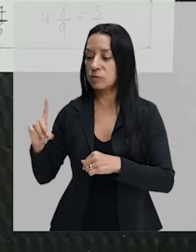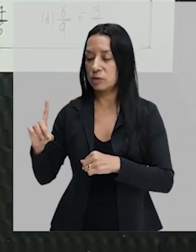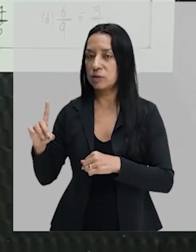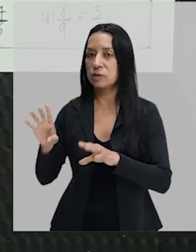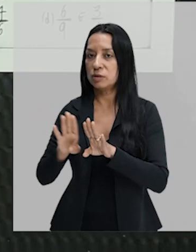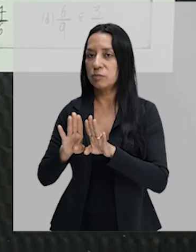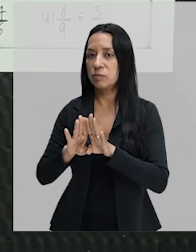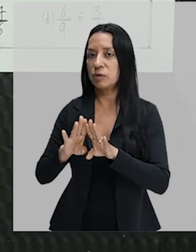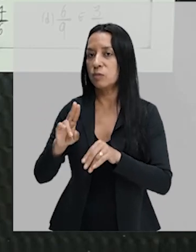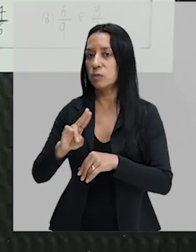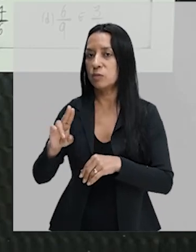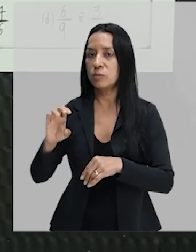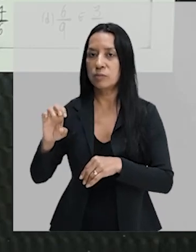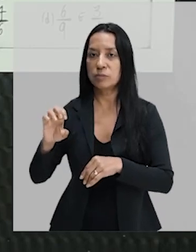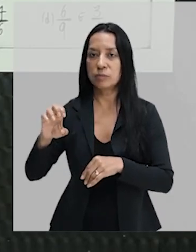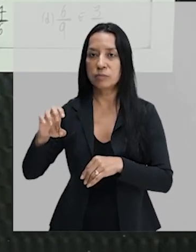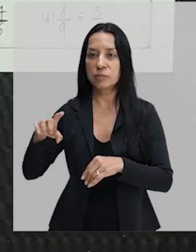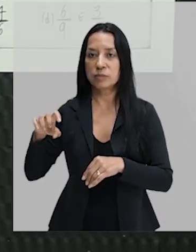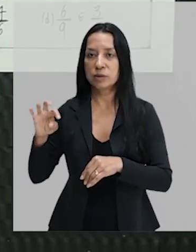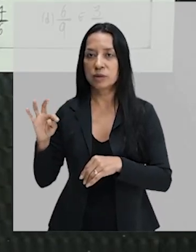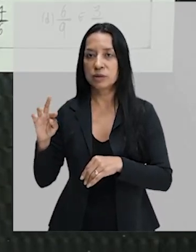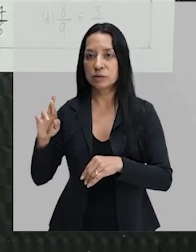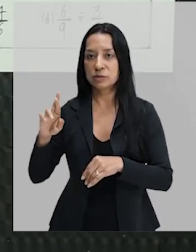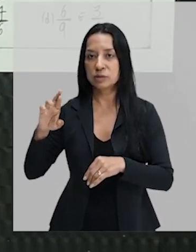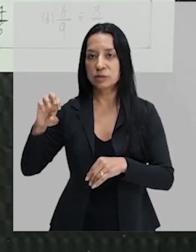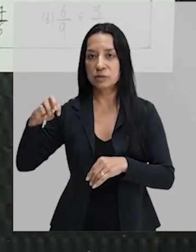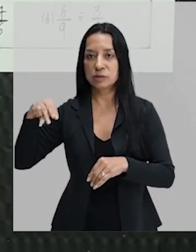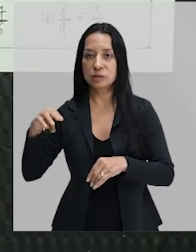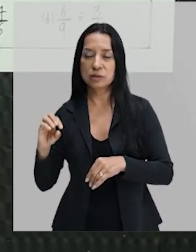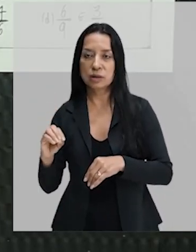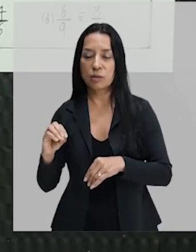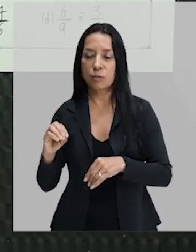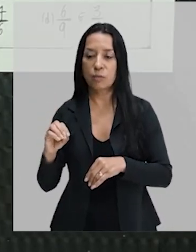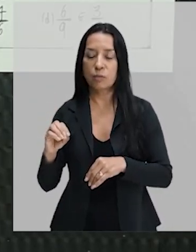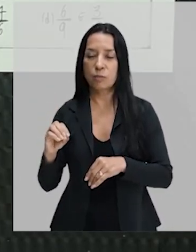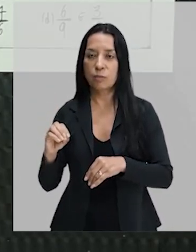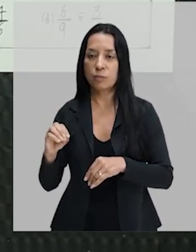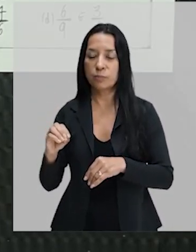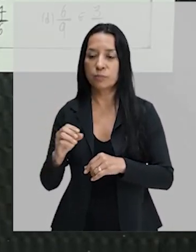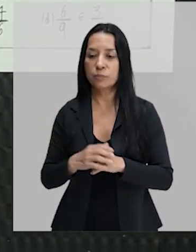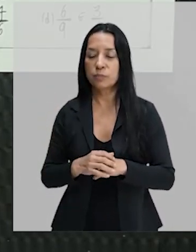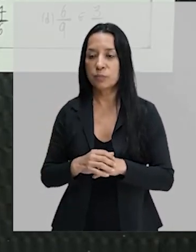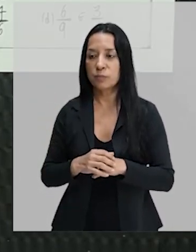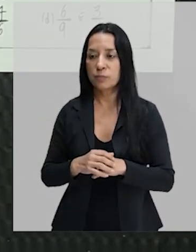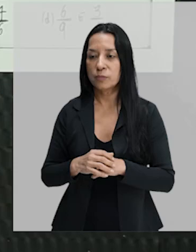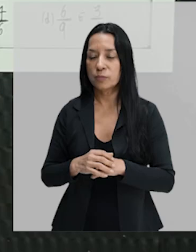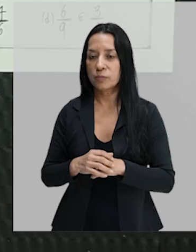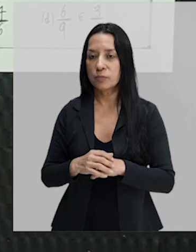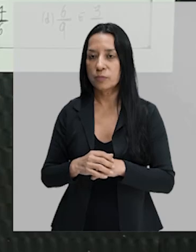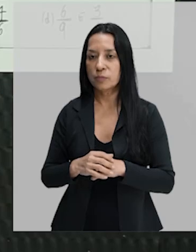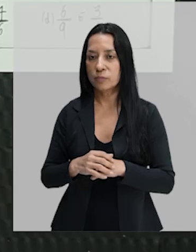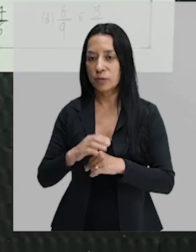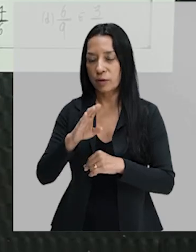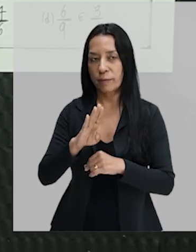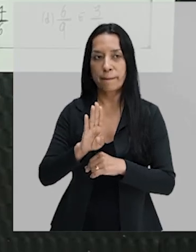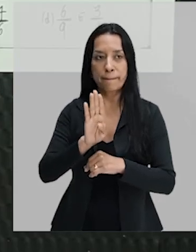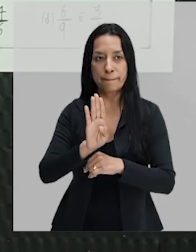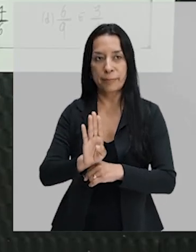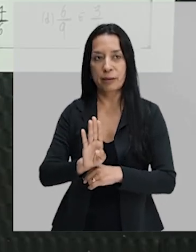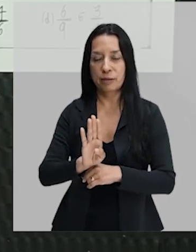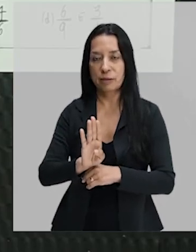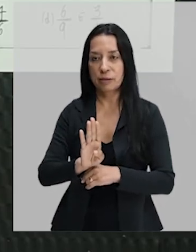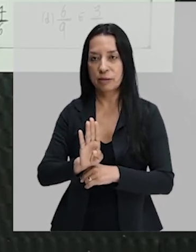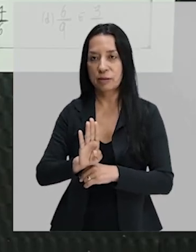Beleza? O A e o D são chamados de extremos da proporção. E esse B e esse